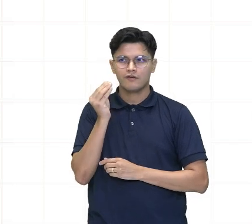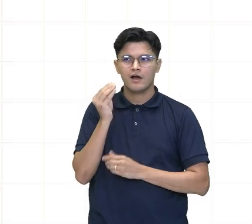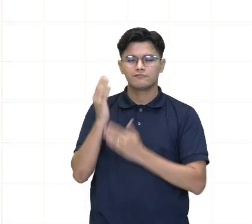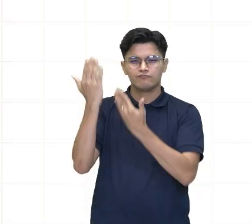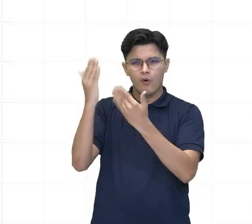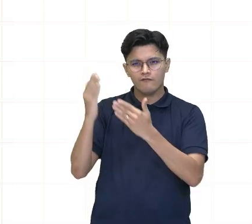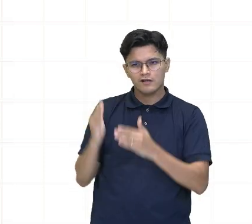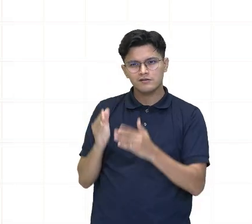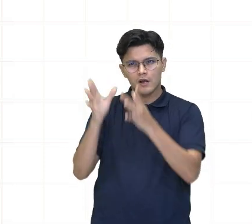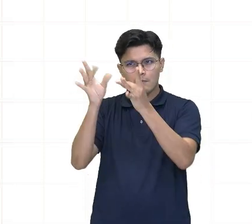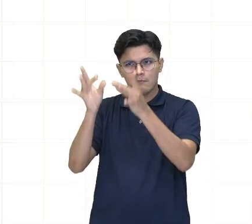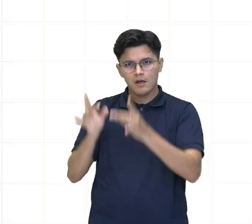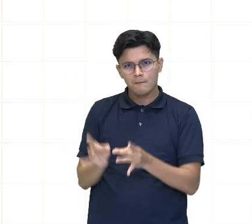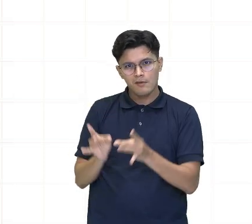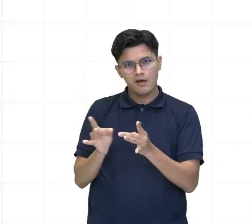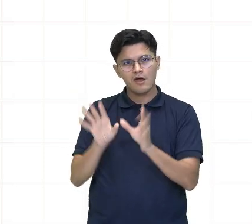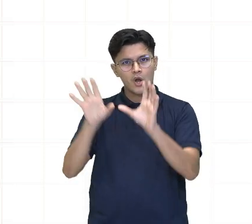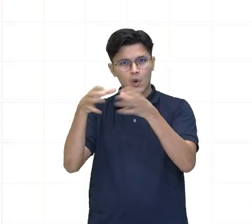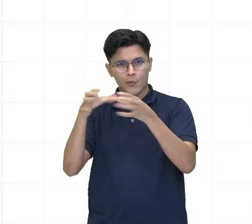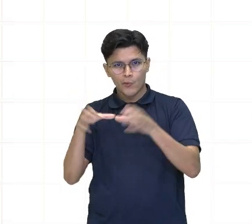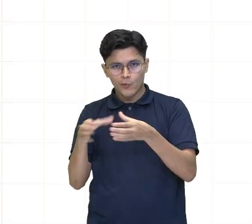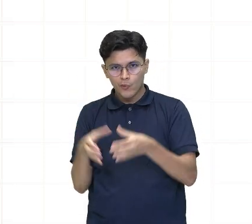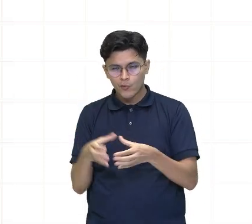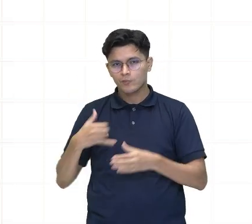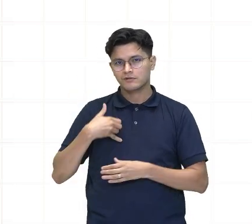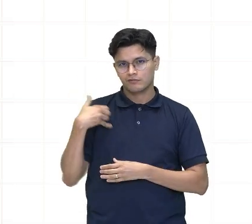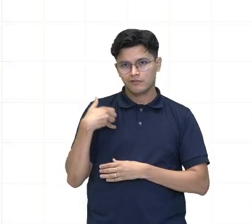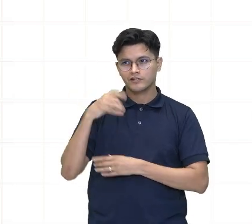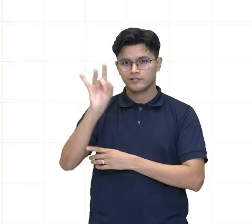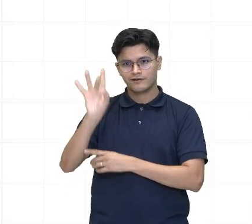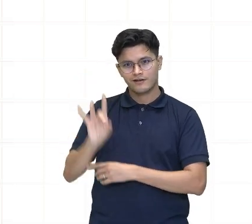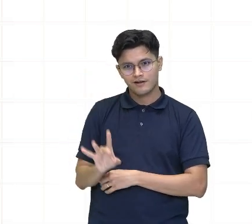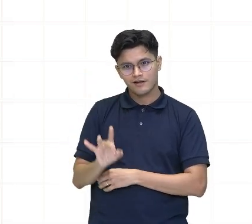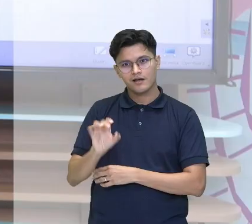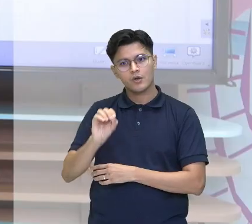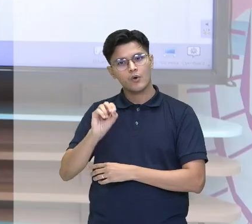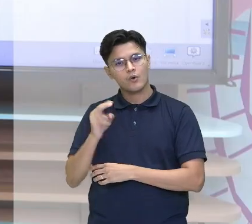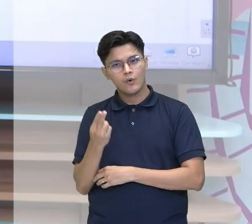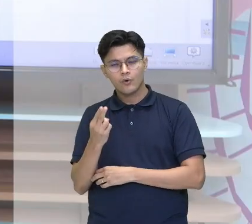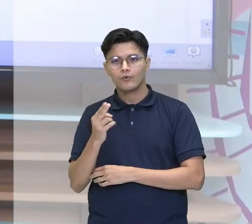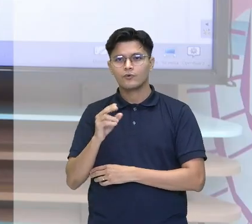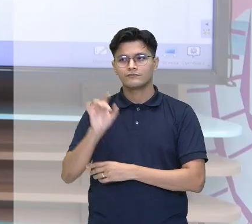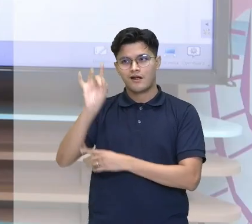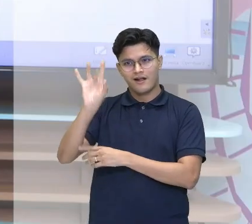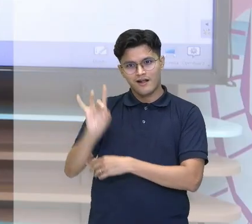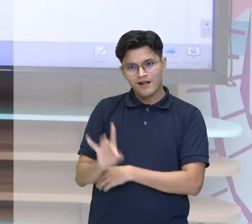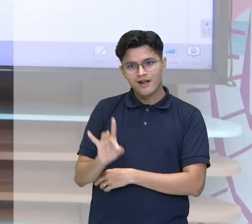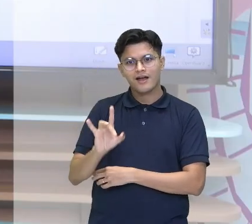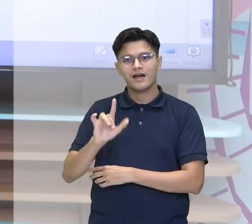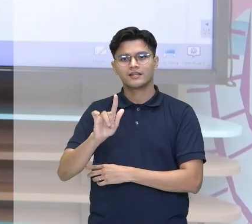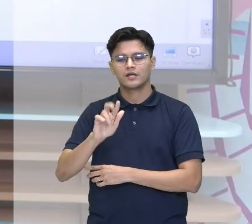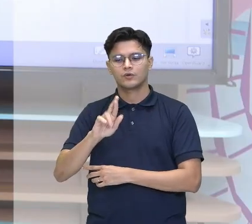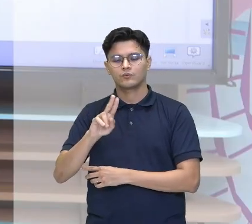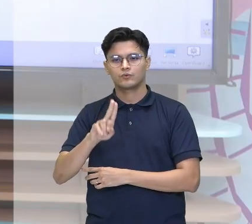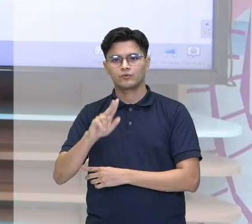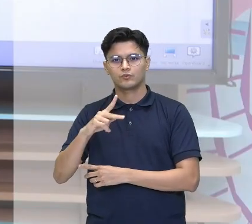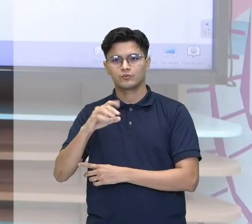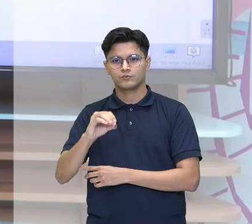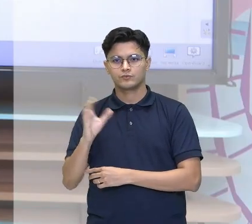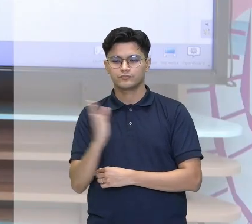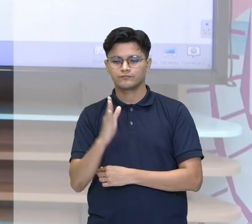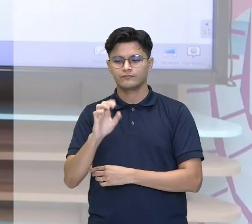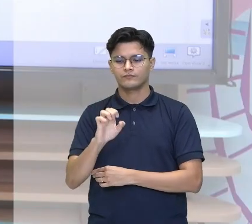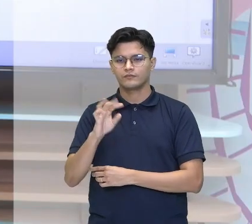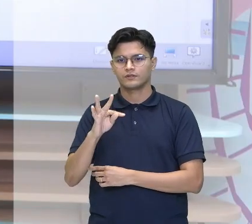de idade, né? Cada faixa etária ou cada grupo etário, né? Que seriam essas faixas de idade, de 0 a